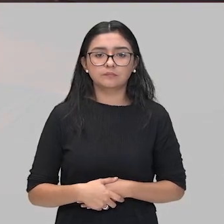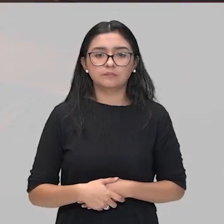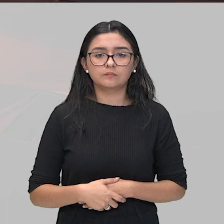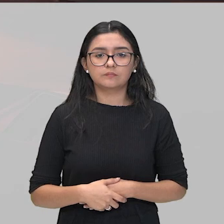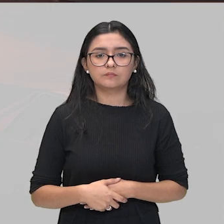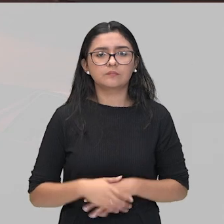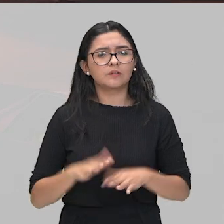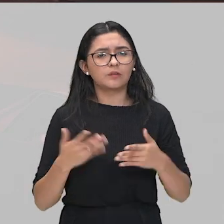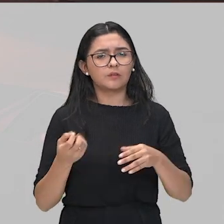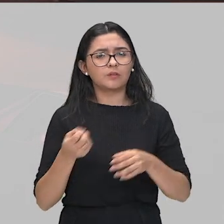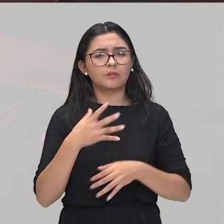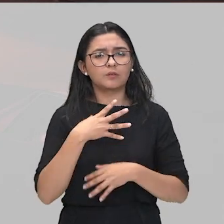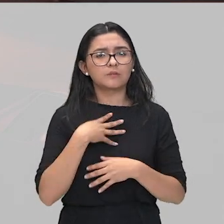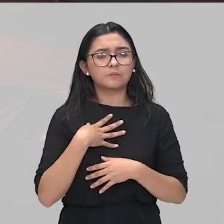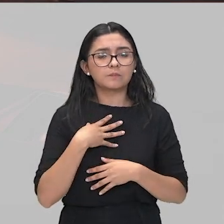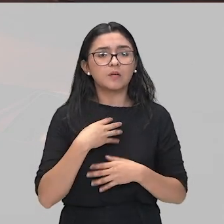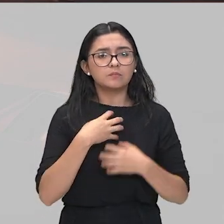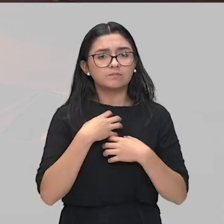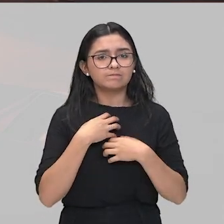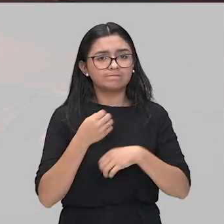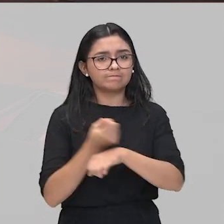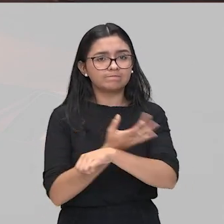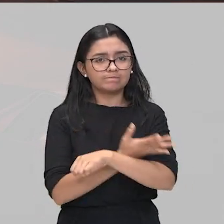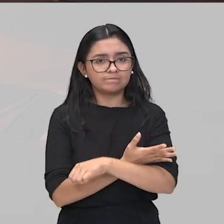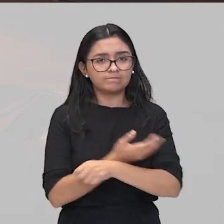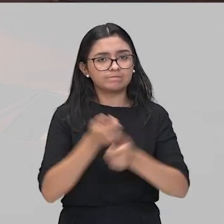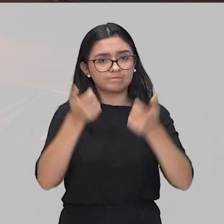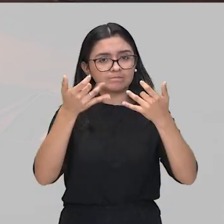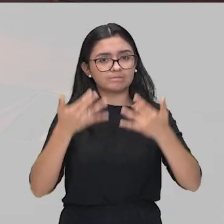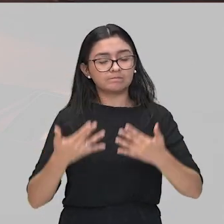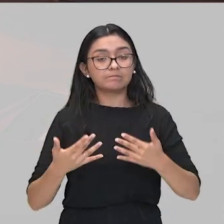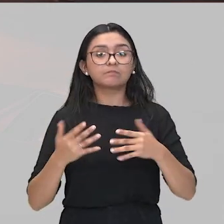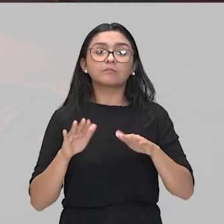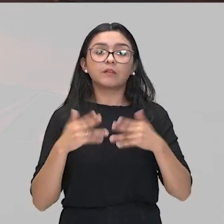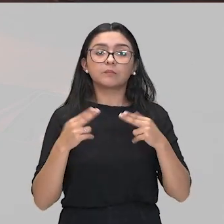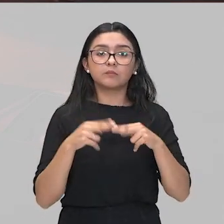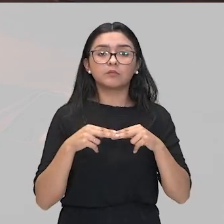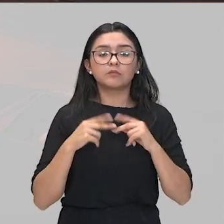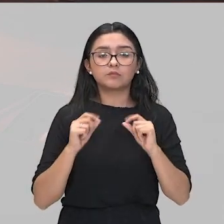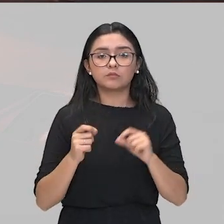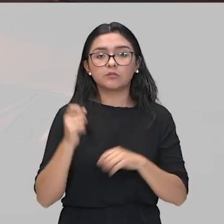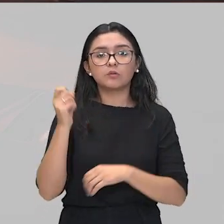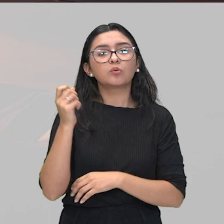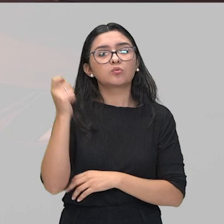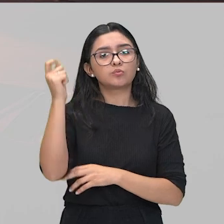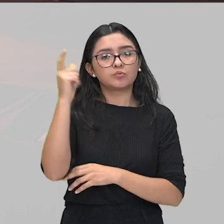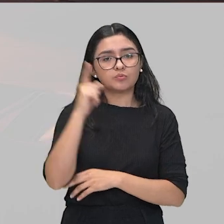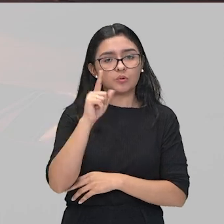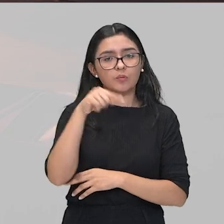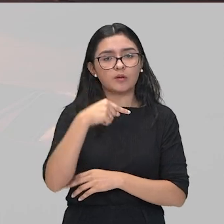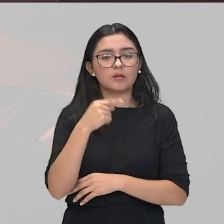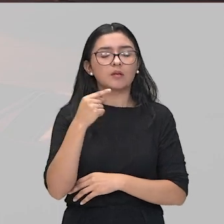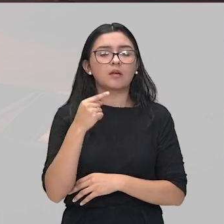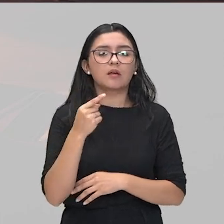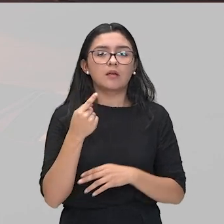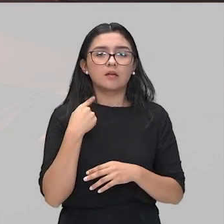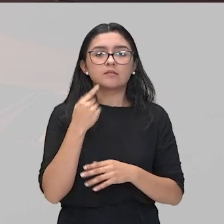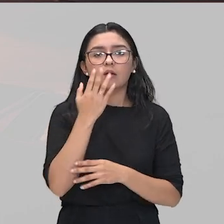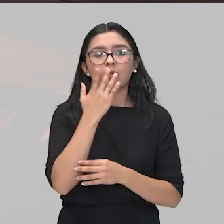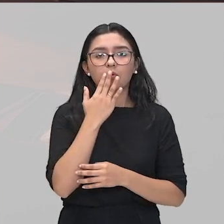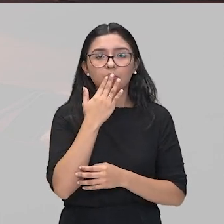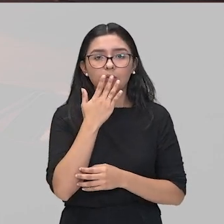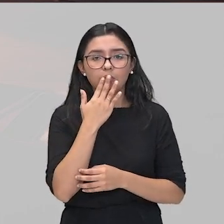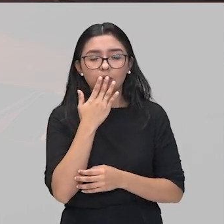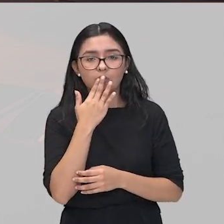Até me emocionei aí com essa explicação, né, pessoal? E é exatamente por isso que o Sol fica dessa cor, pessoal. É exatamente por isso que o